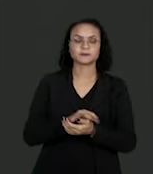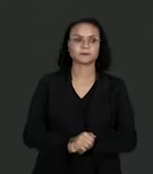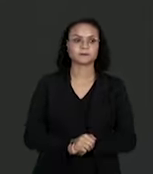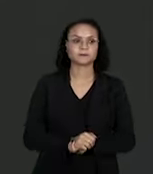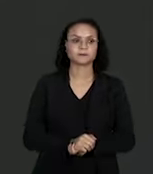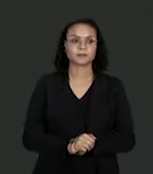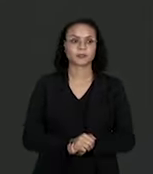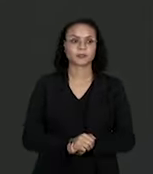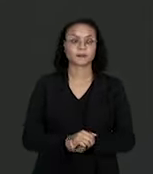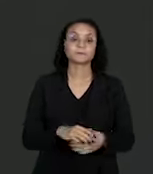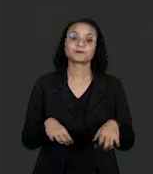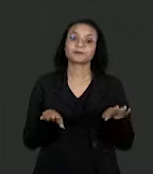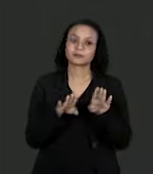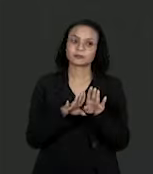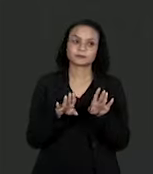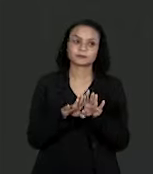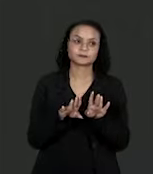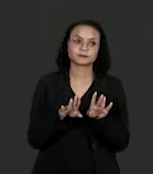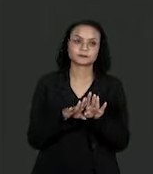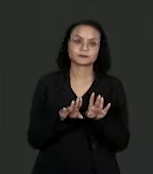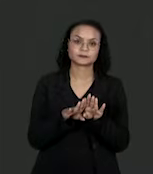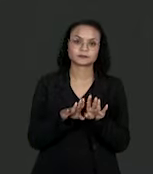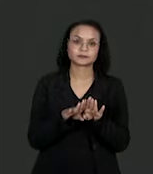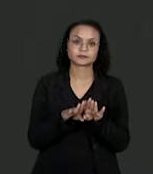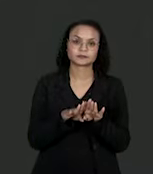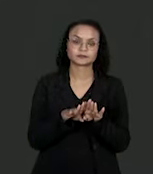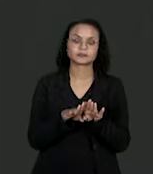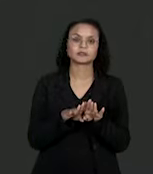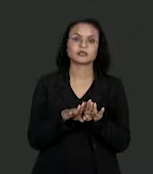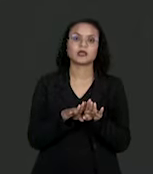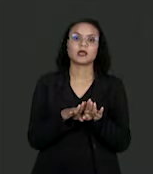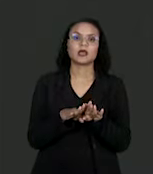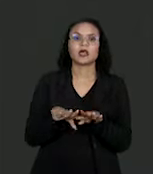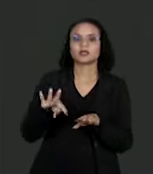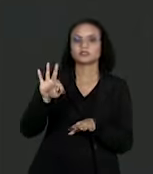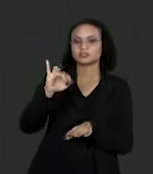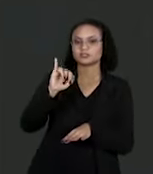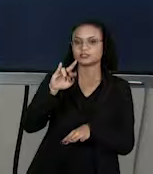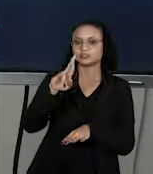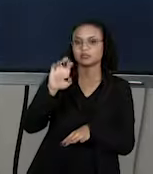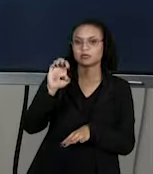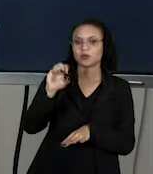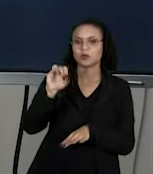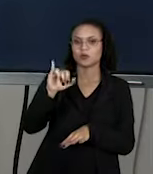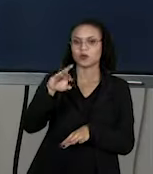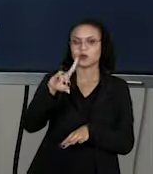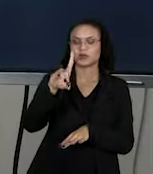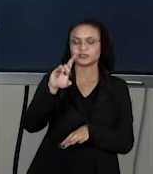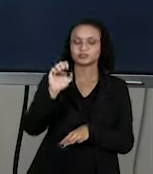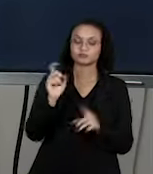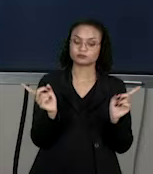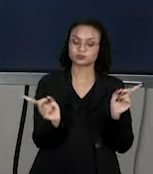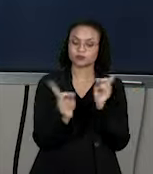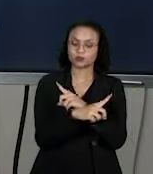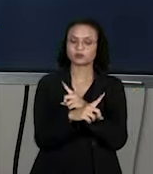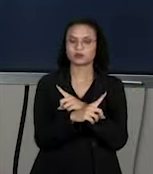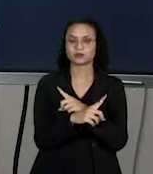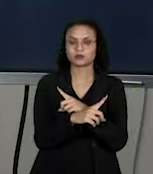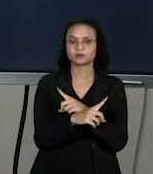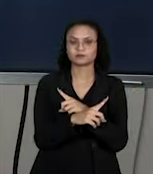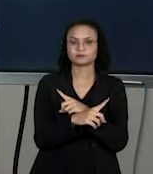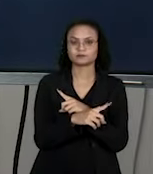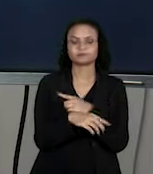ela faz o efeito contrário, né? Uma é antagônica à outra com relação a isso. Mas a tireoide produz, por exemplo, os